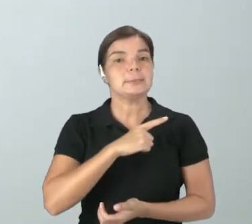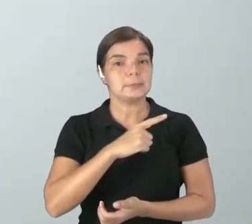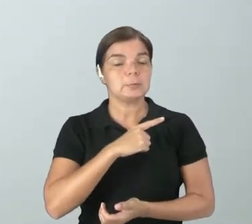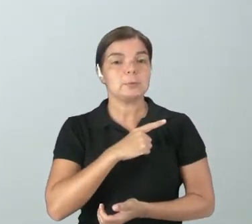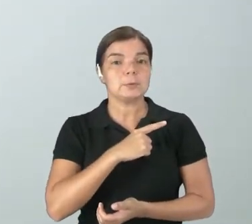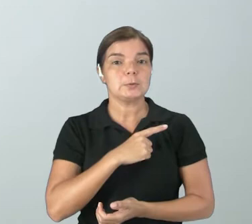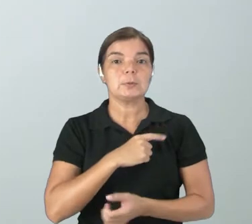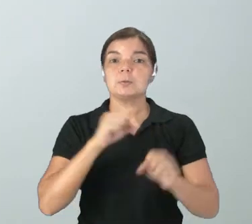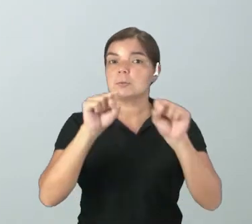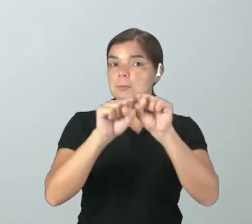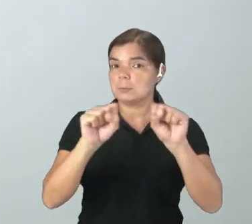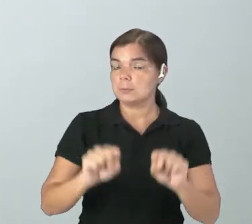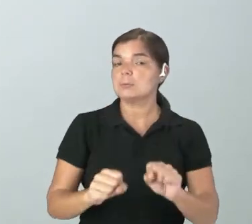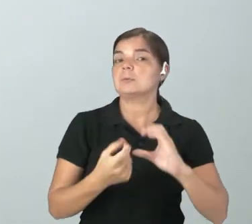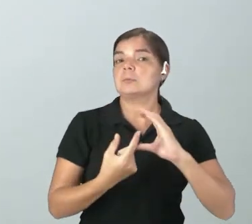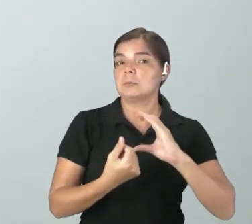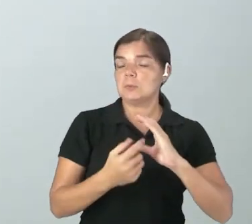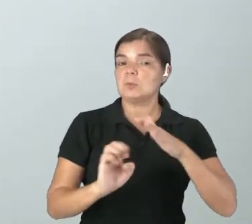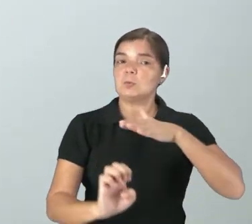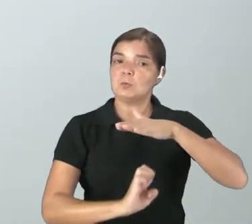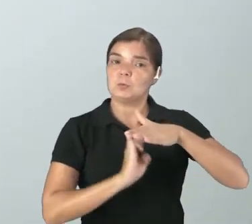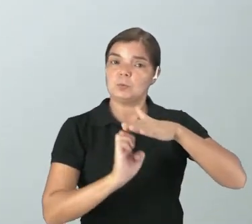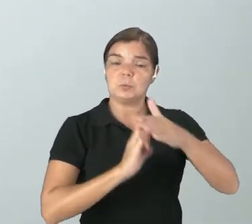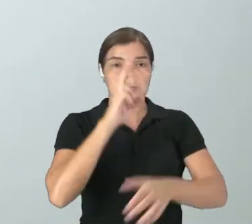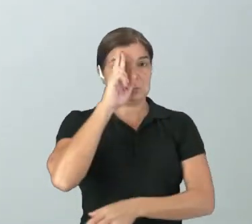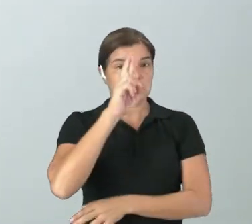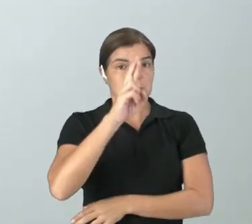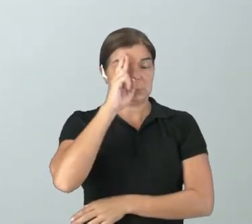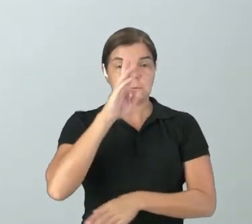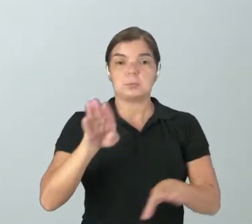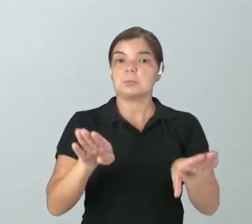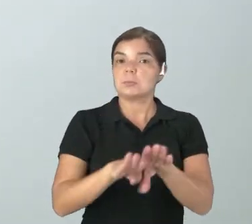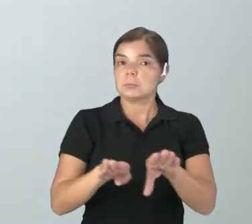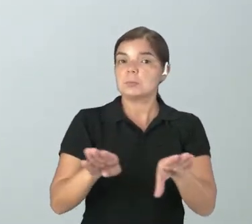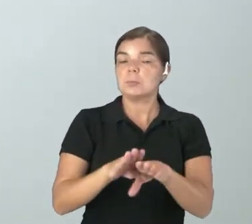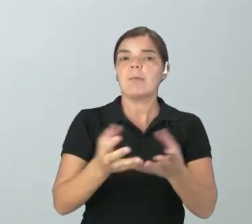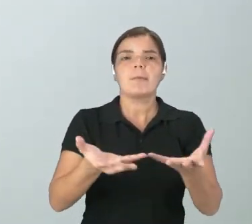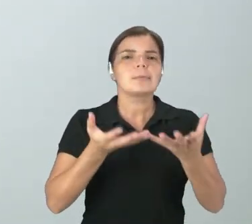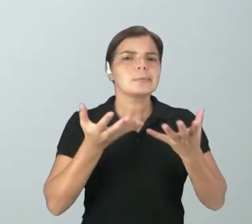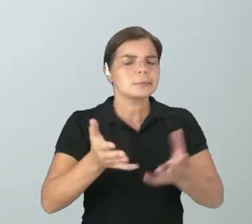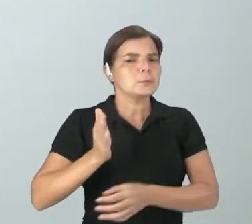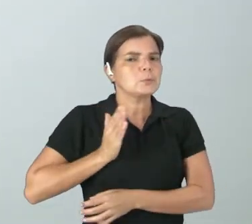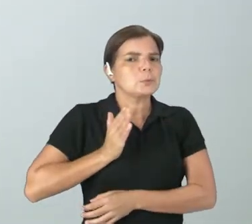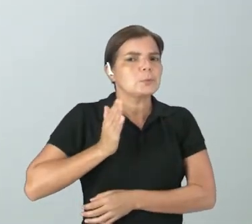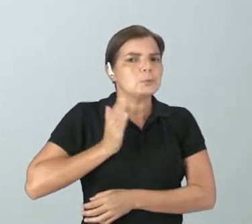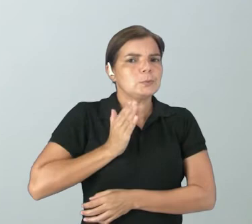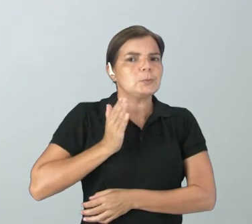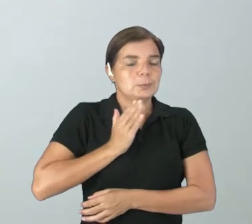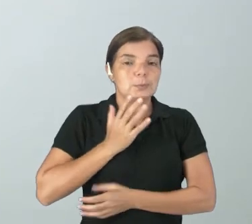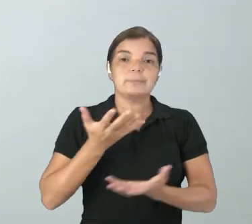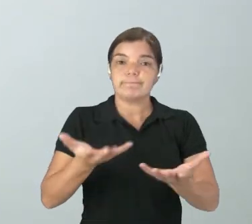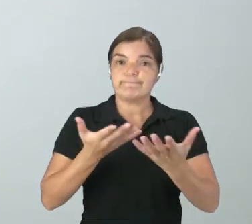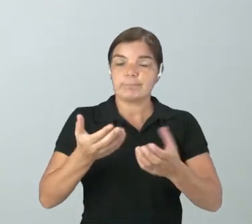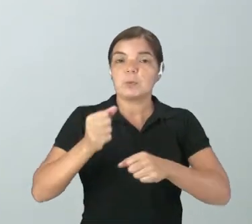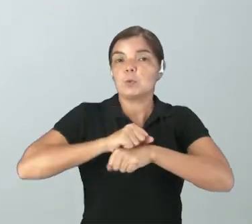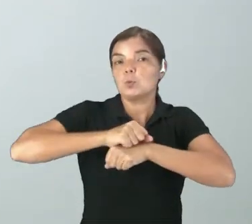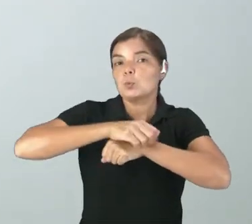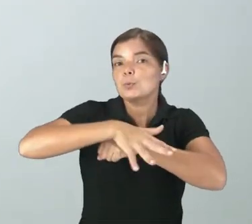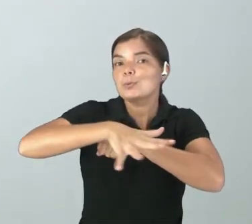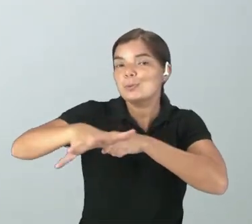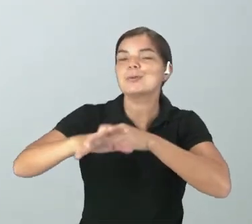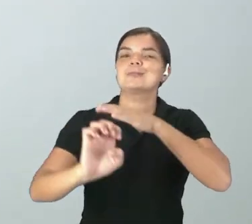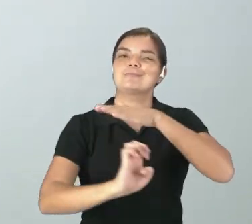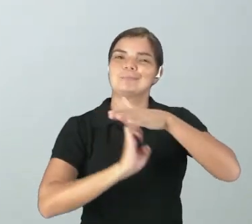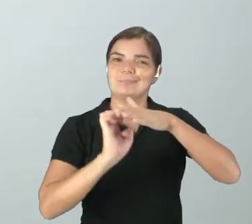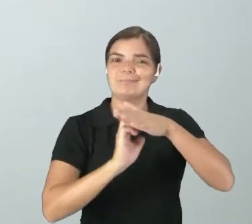em decorrência desse sistema capitalista, de empresas, de patrões, de donos, querendo enriquecer, querendo expandir